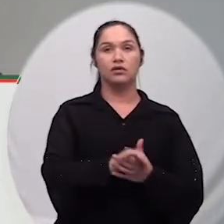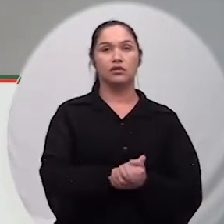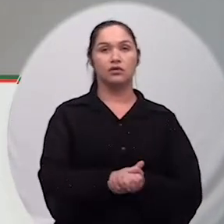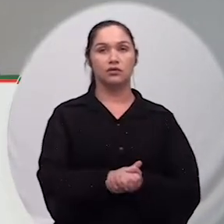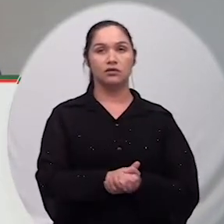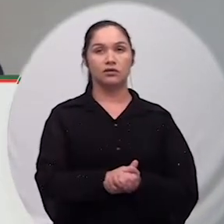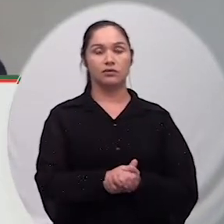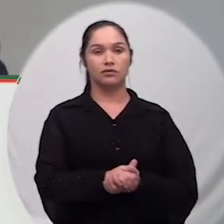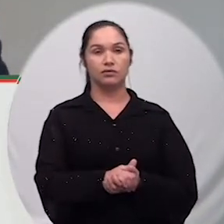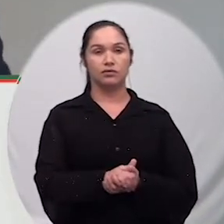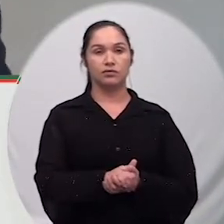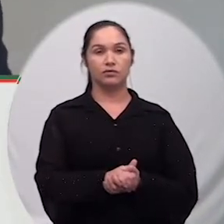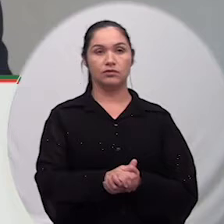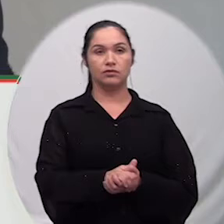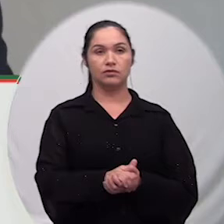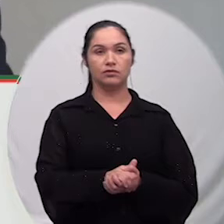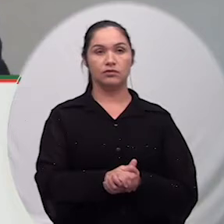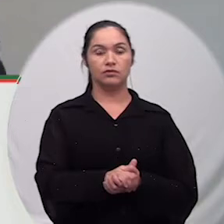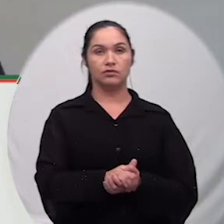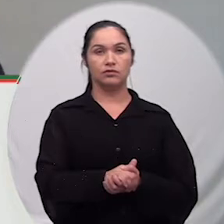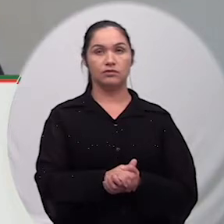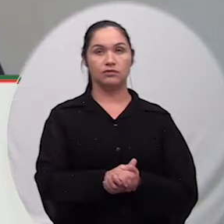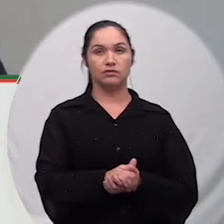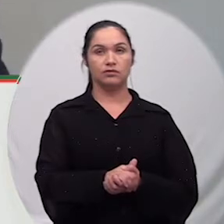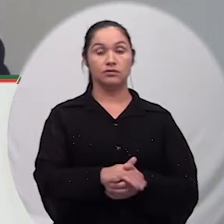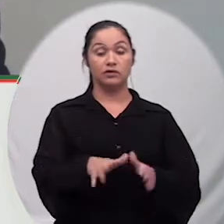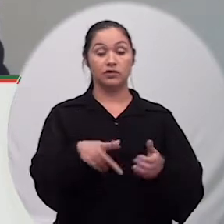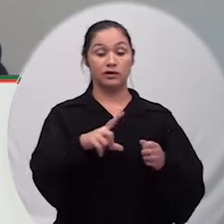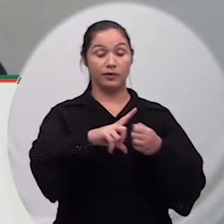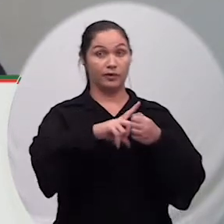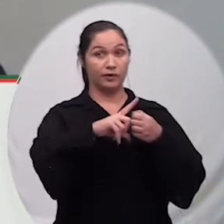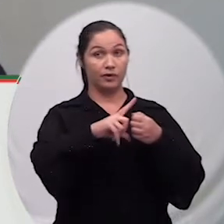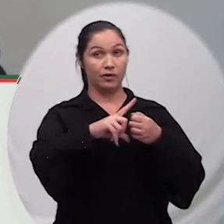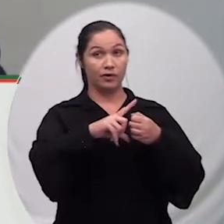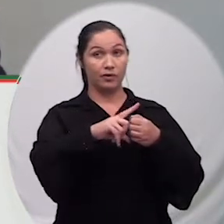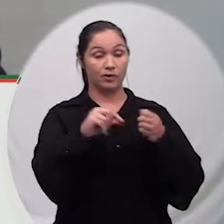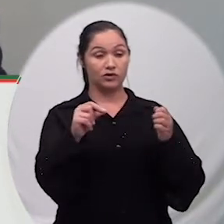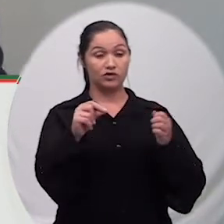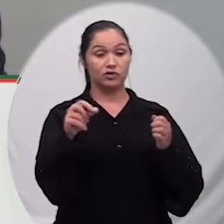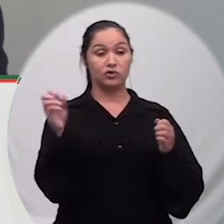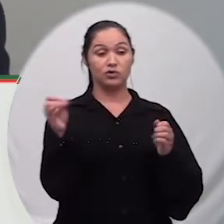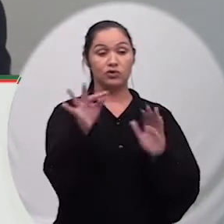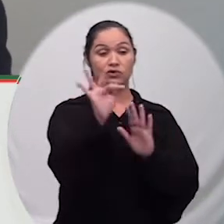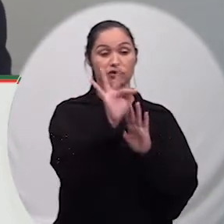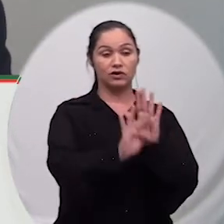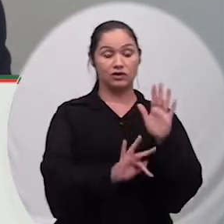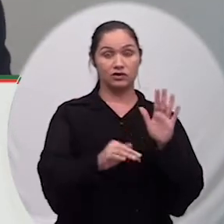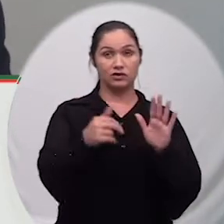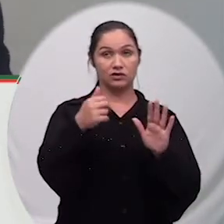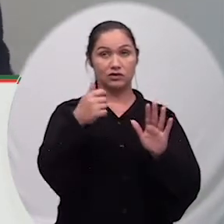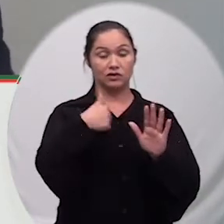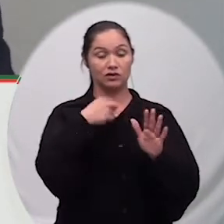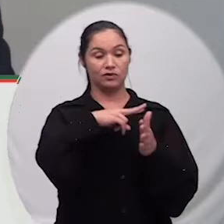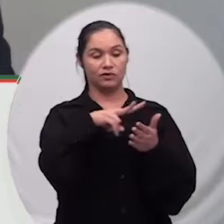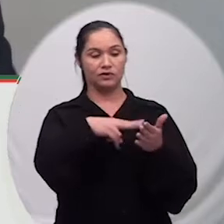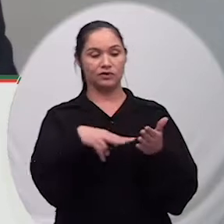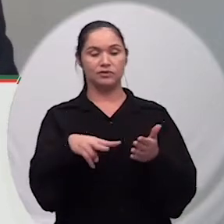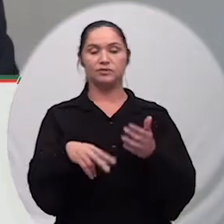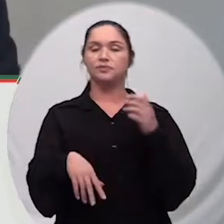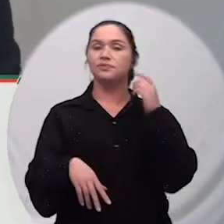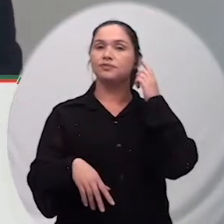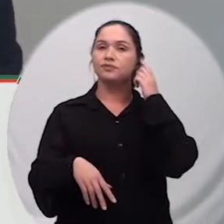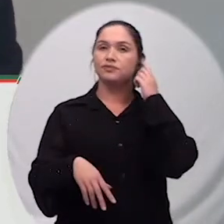a redação dessa nossa nova, desse PLC 04, certo? A nova redação ao